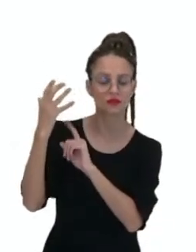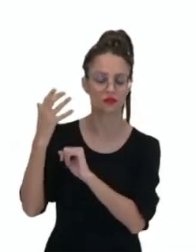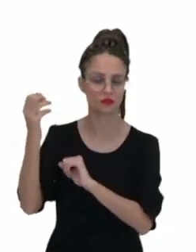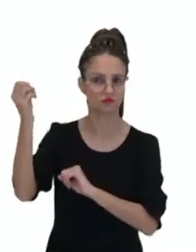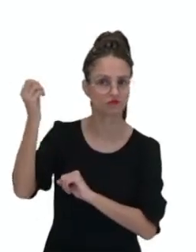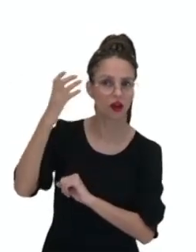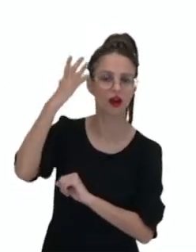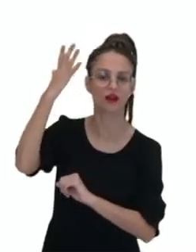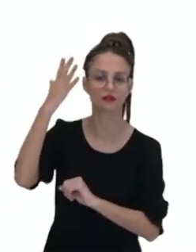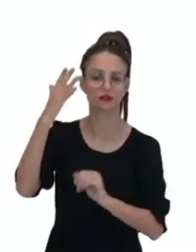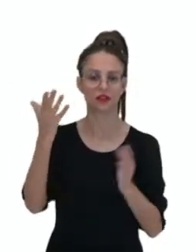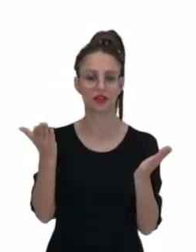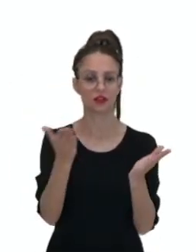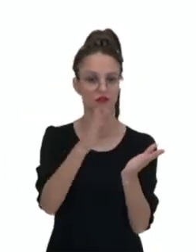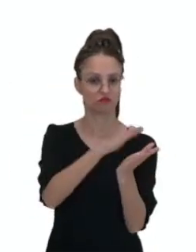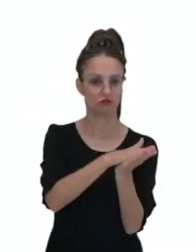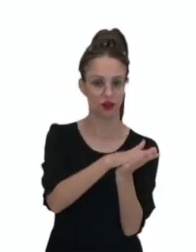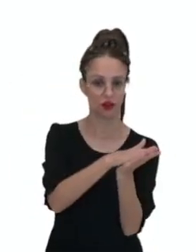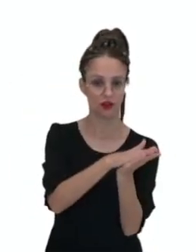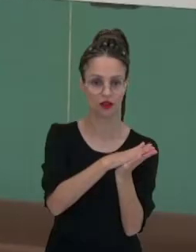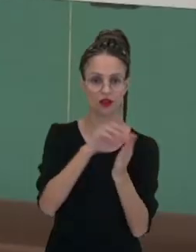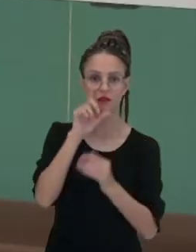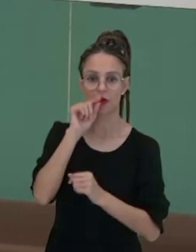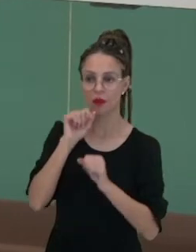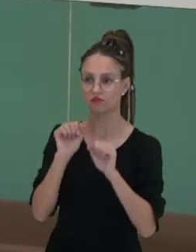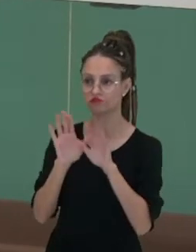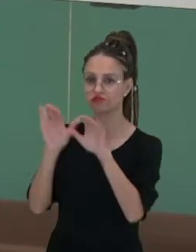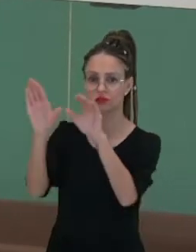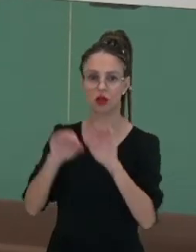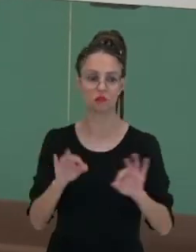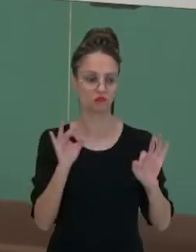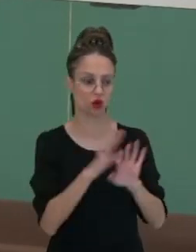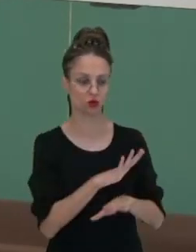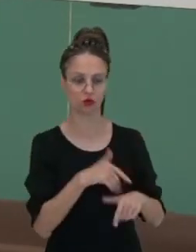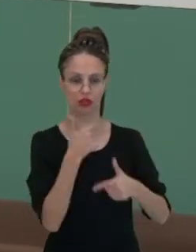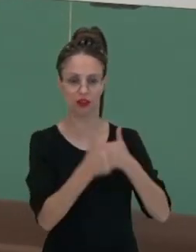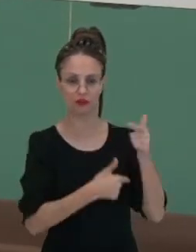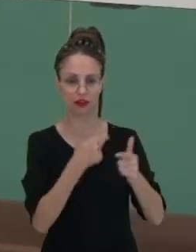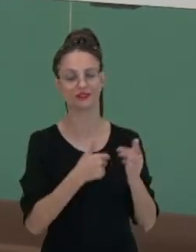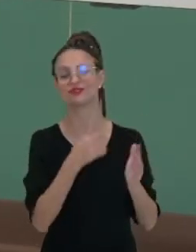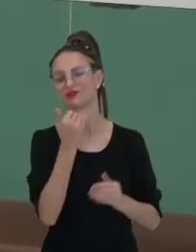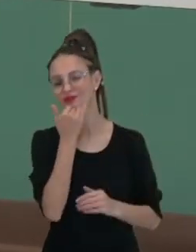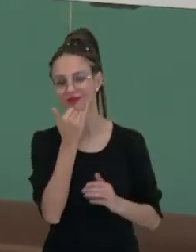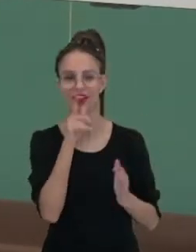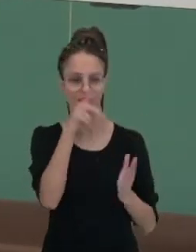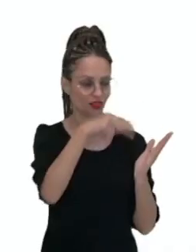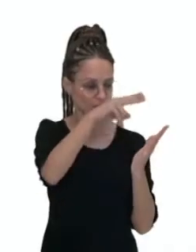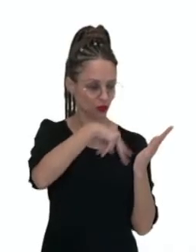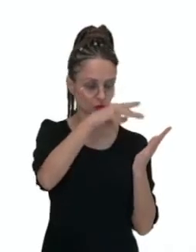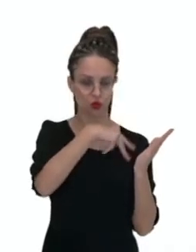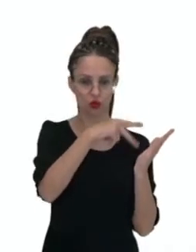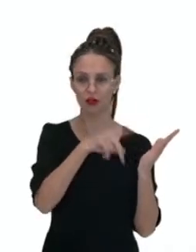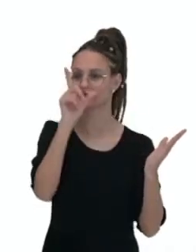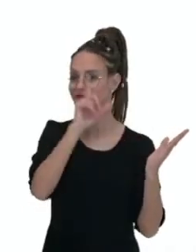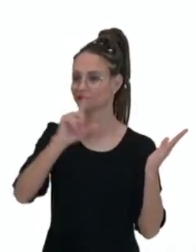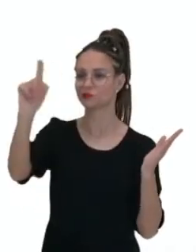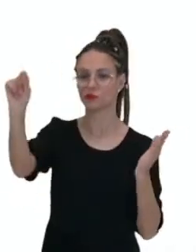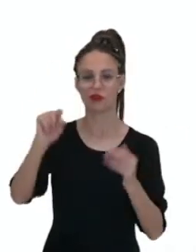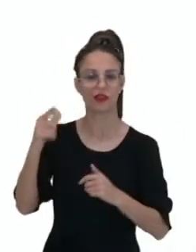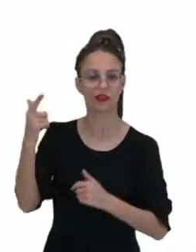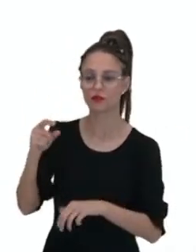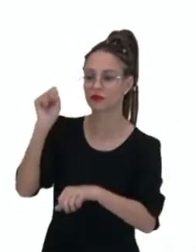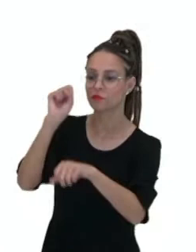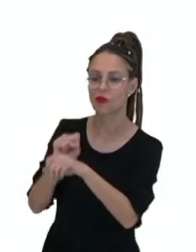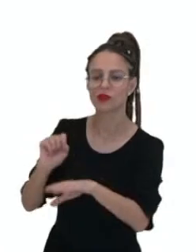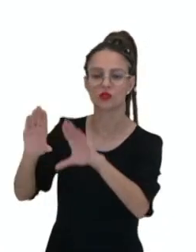fechas o livro, eles alçam voo, como de alçapão. Então terminado o trabalho, a leitura, vão embora. E eles não têm